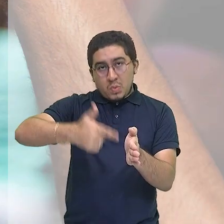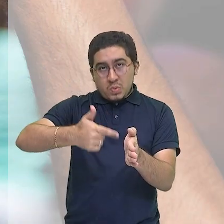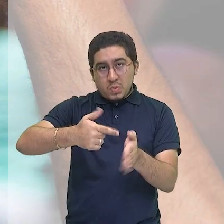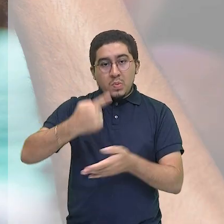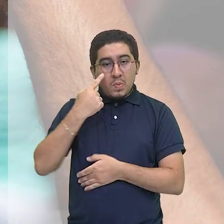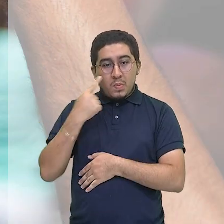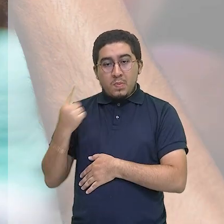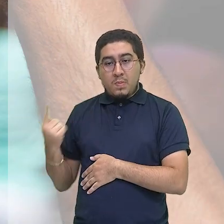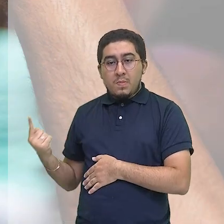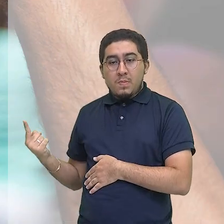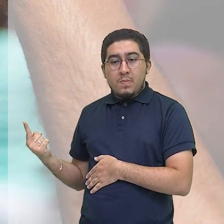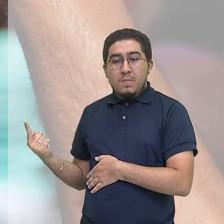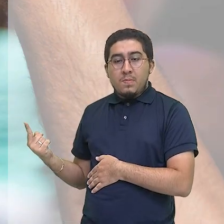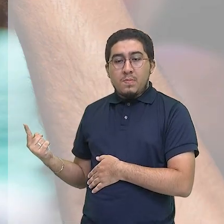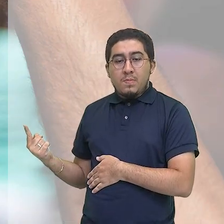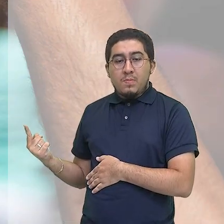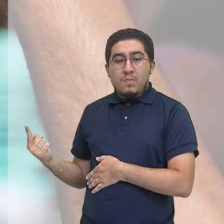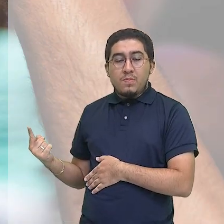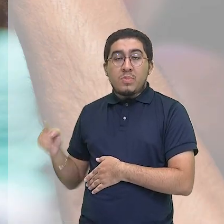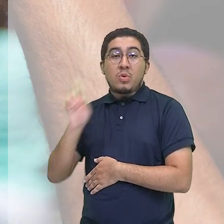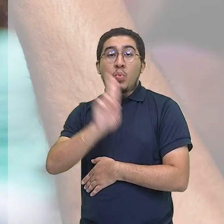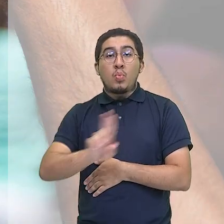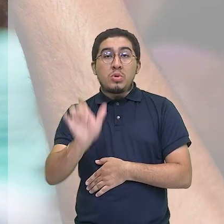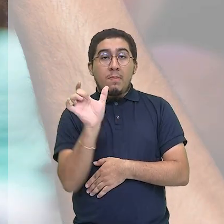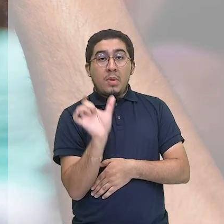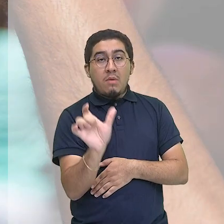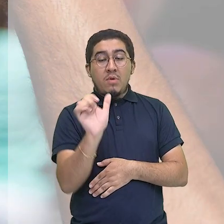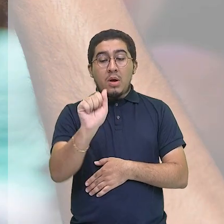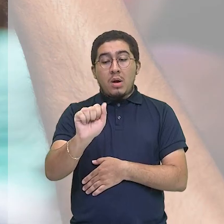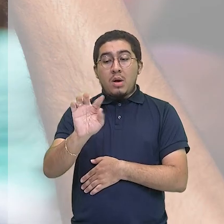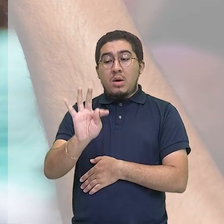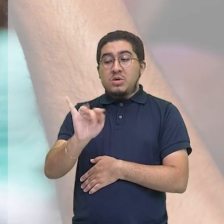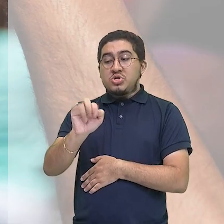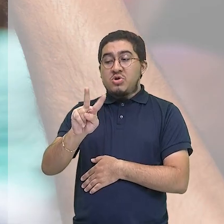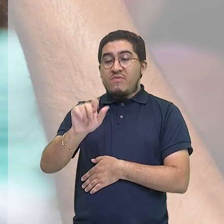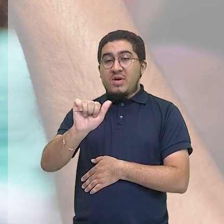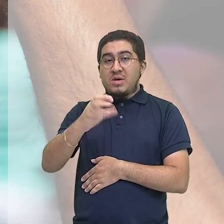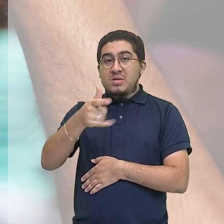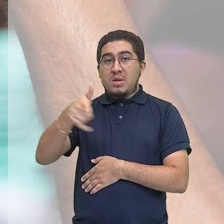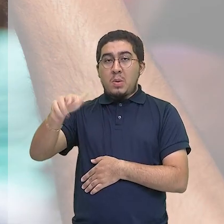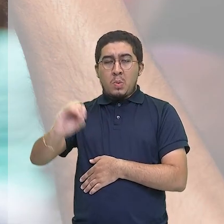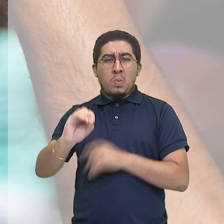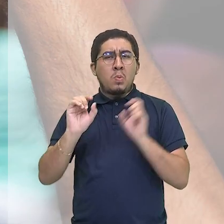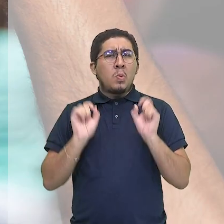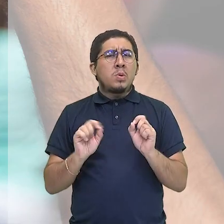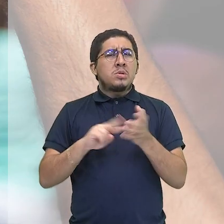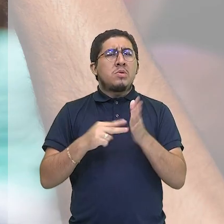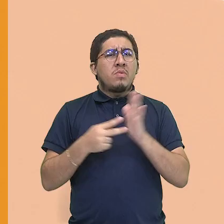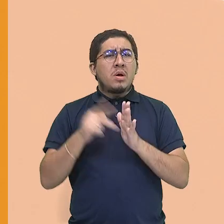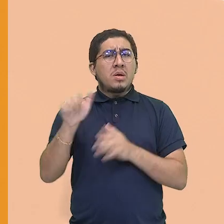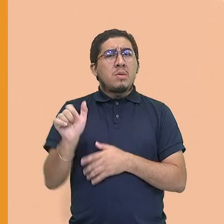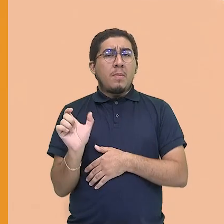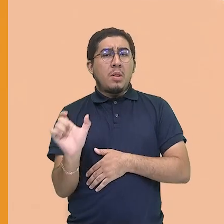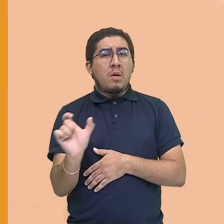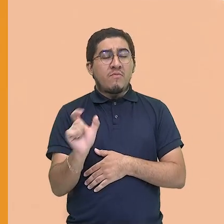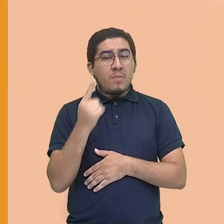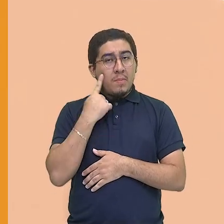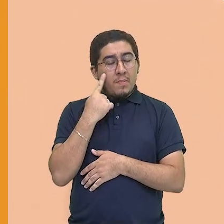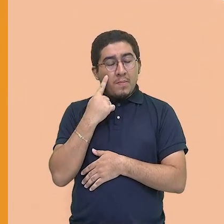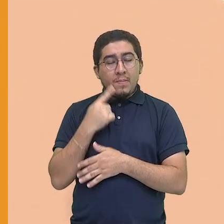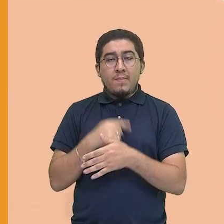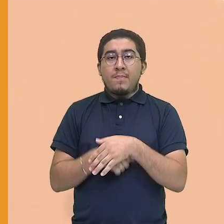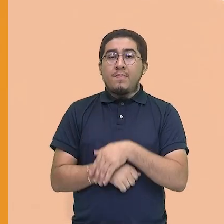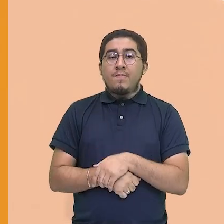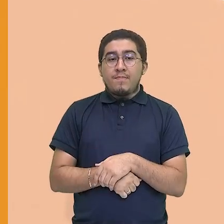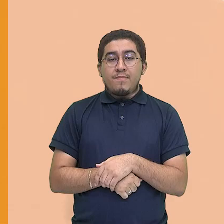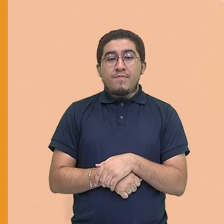Giacomo Sani. O nível 2 é o nível de ativação. E o que é essa ativação?